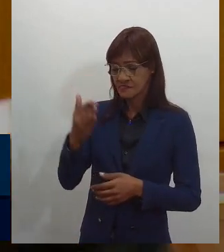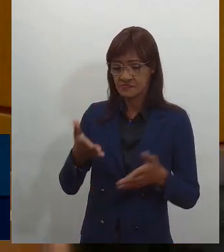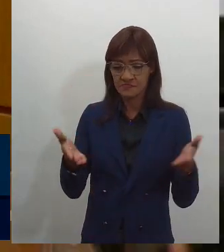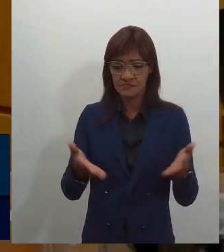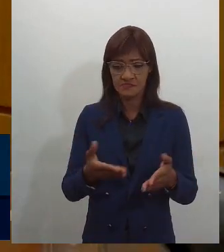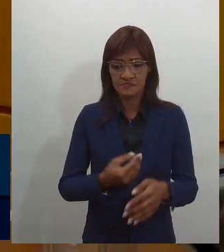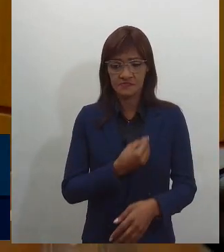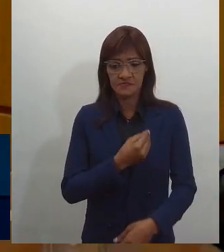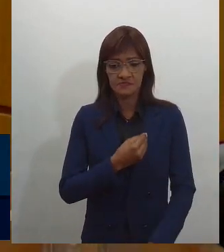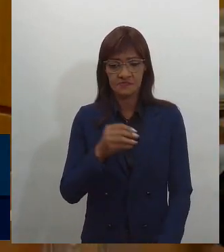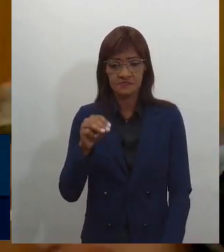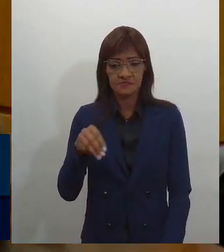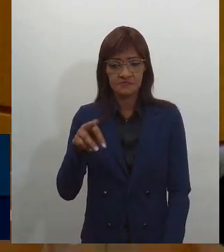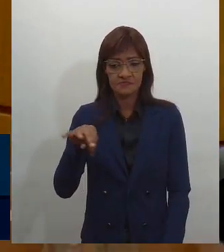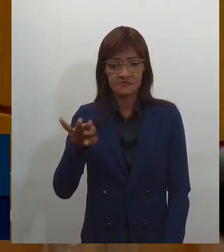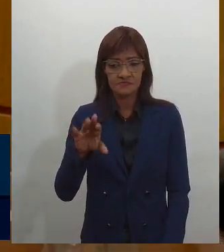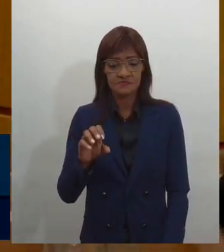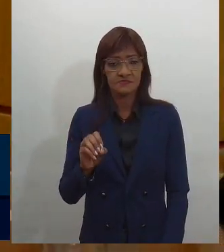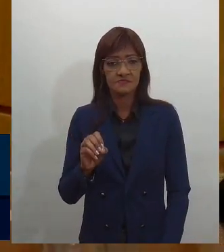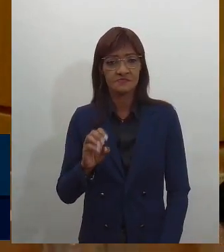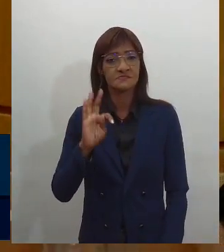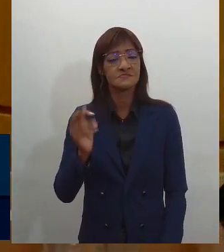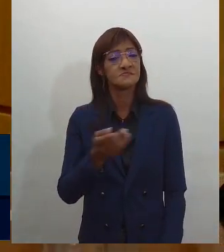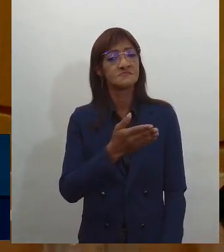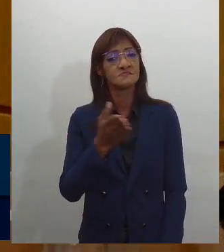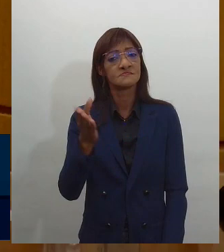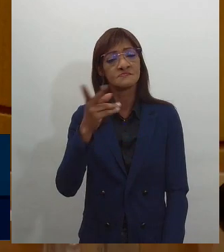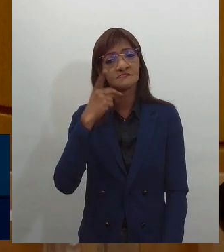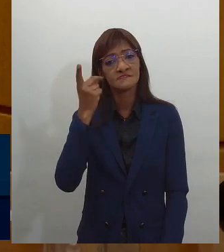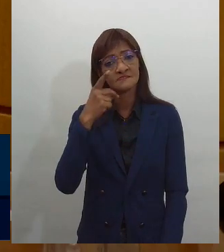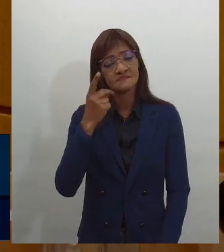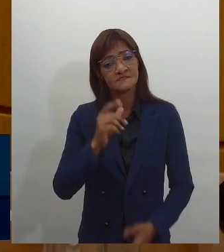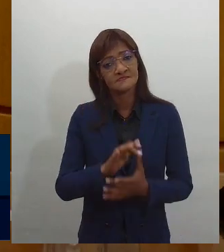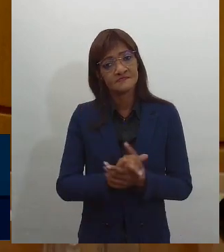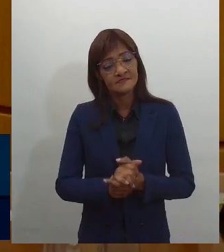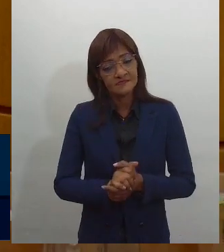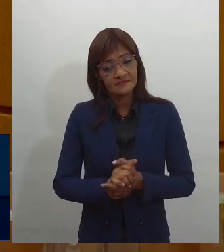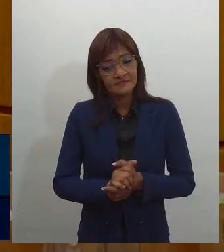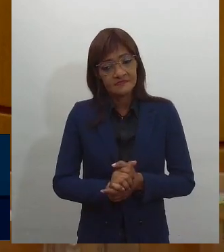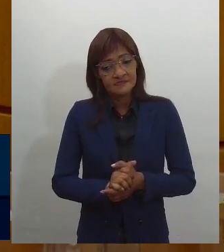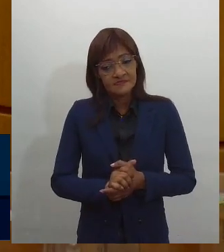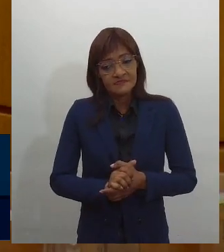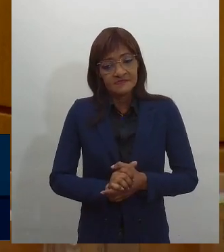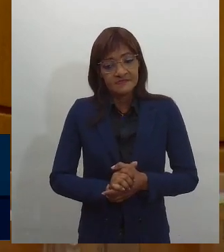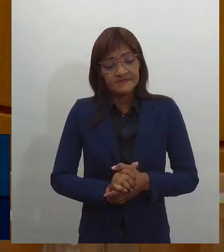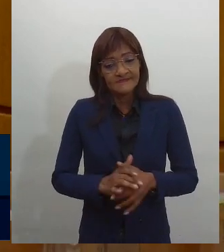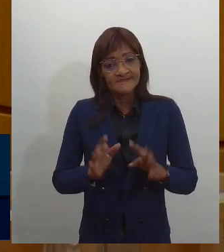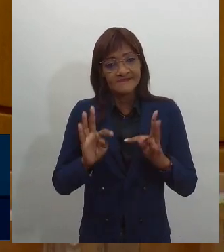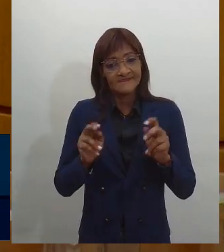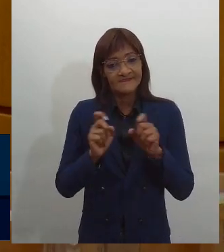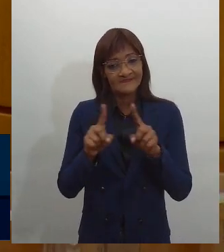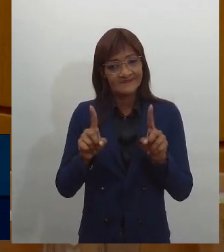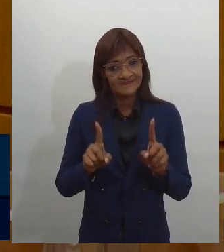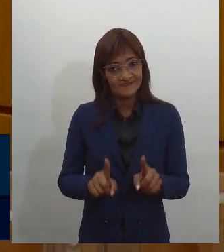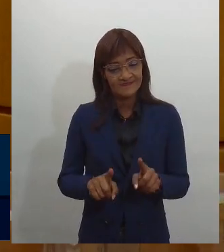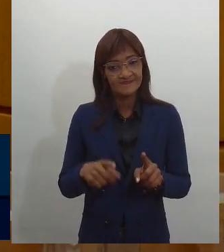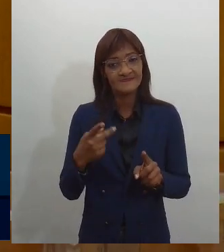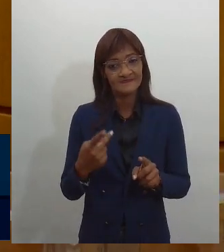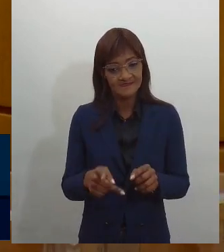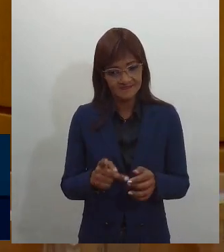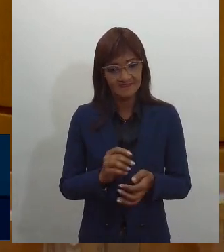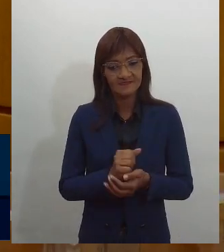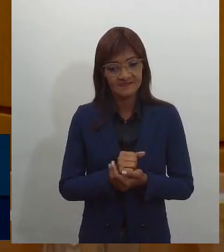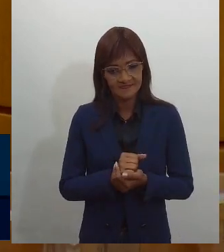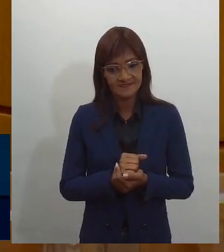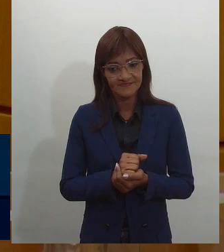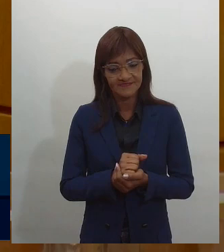a todos os deputados e deputadas aqui presentes, a todos os servidores dessa casa, a todos que nos acompanham